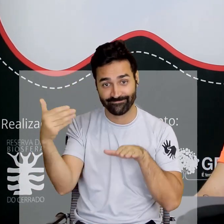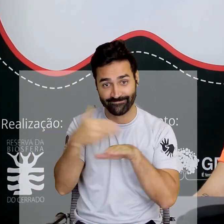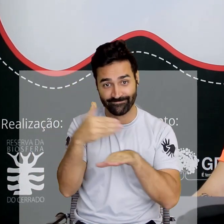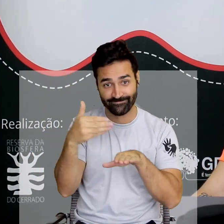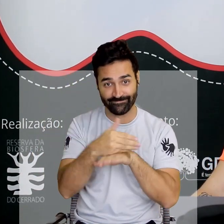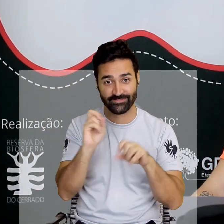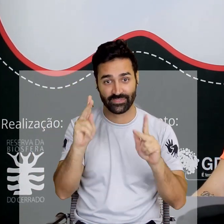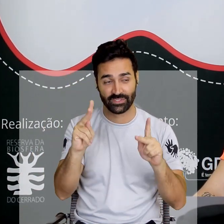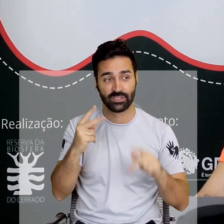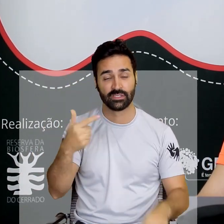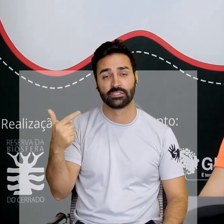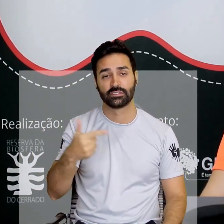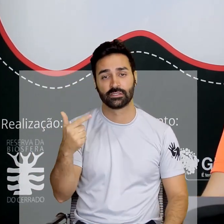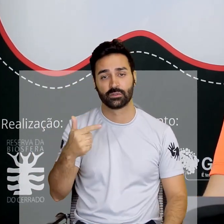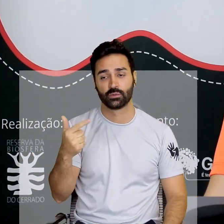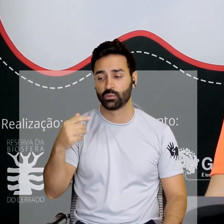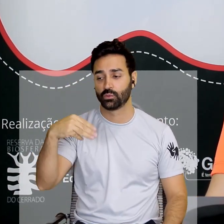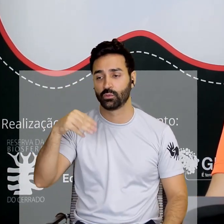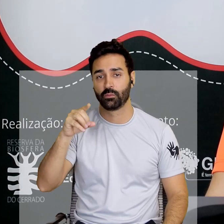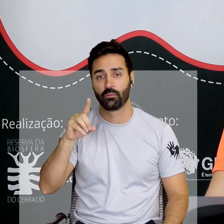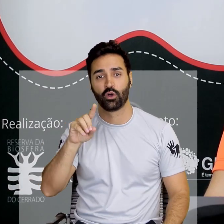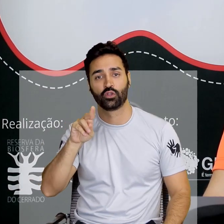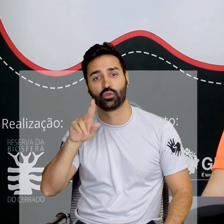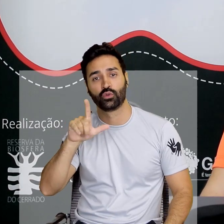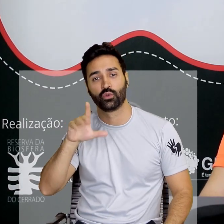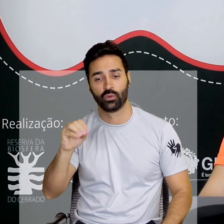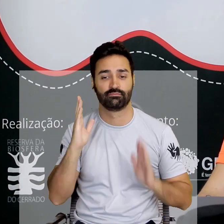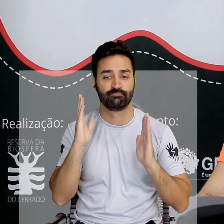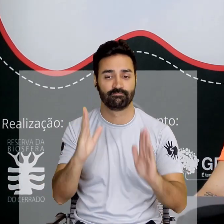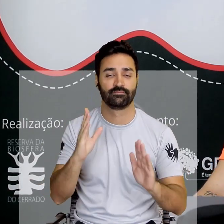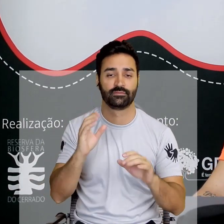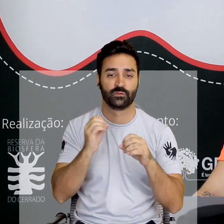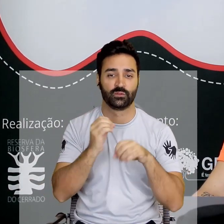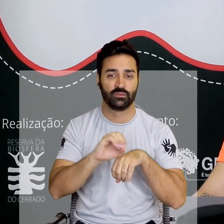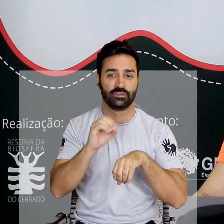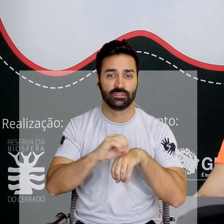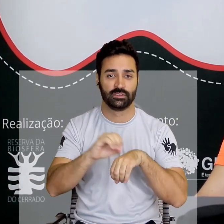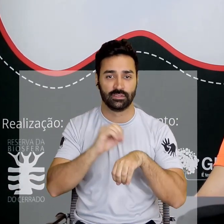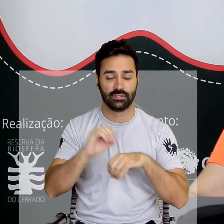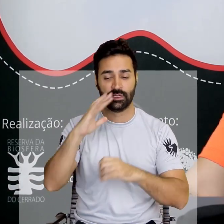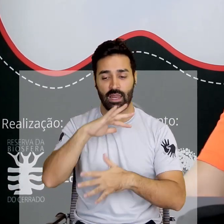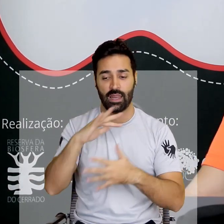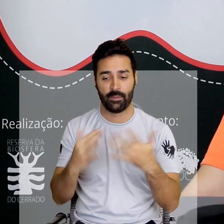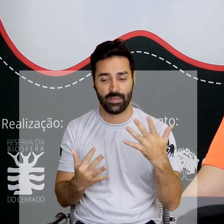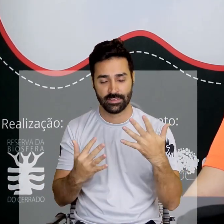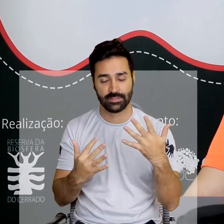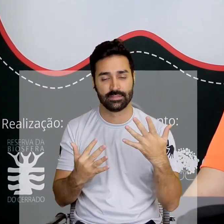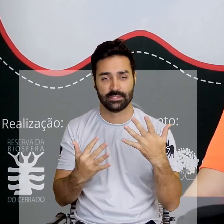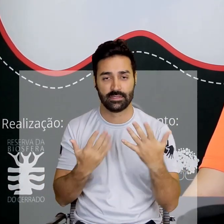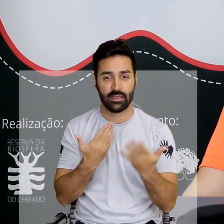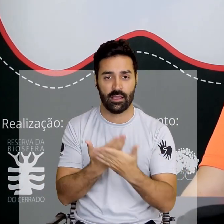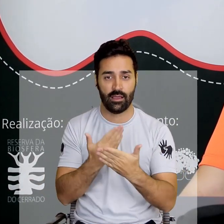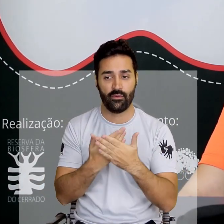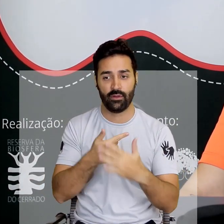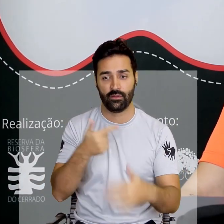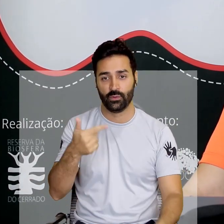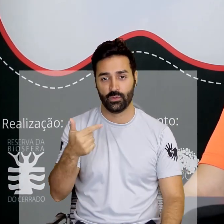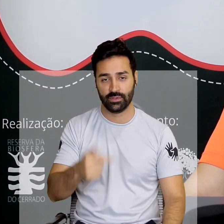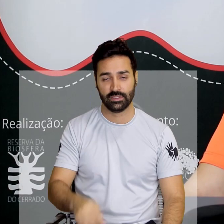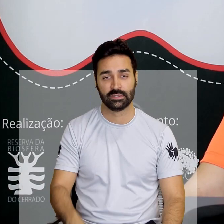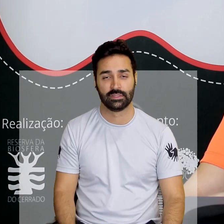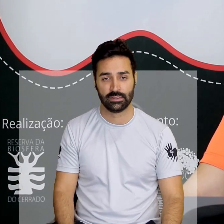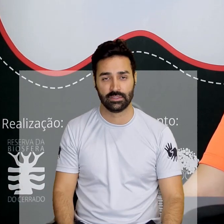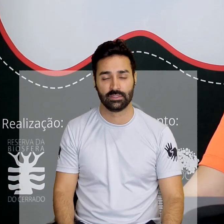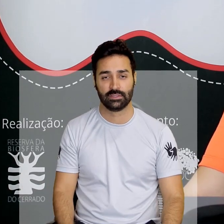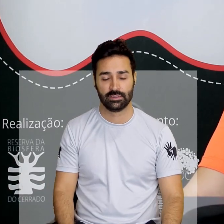entra no nosso segundo módulo da nossa oficina. Oficina de Libras, né?